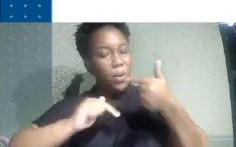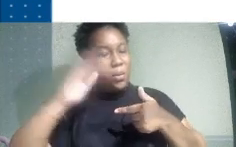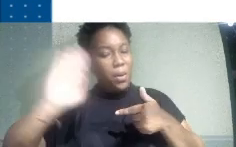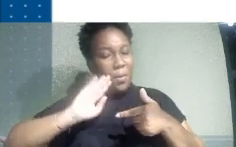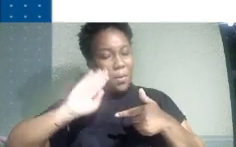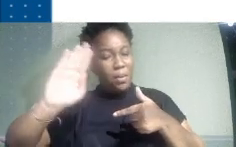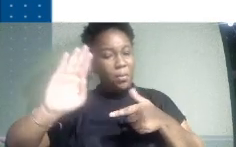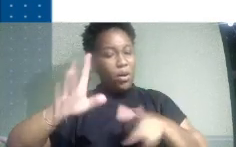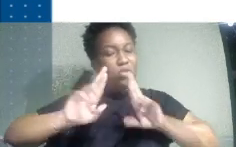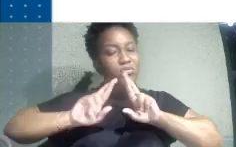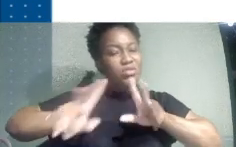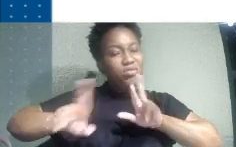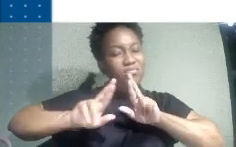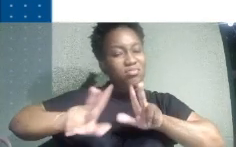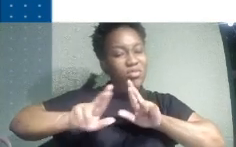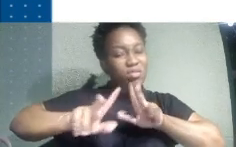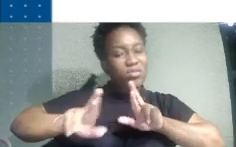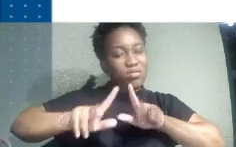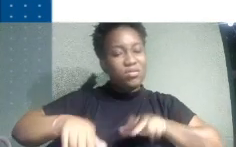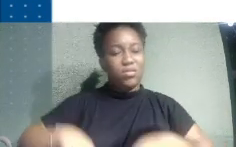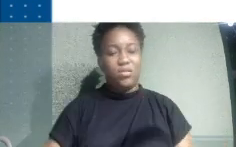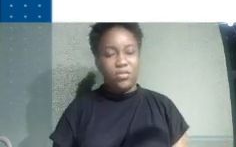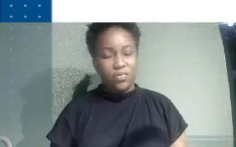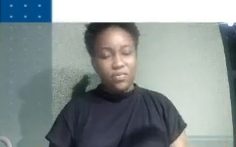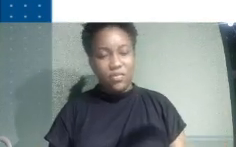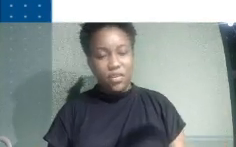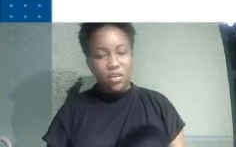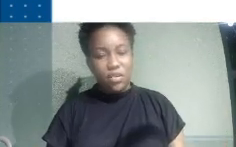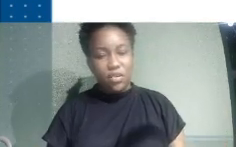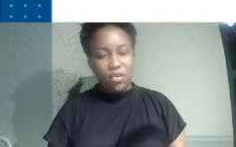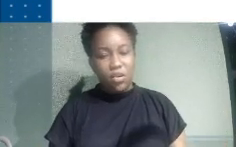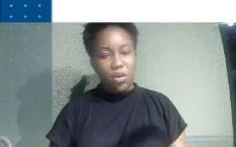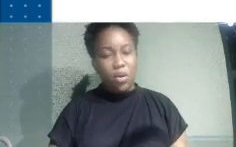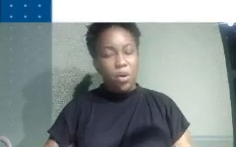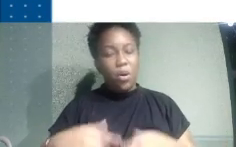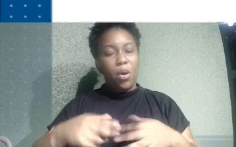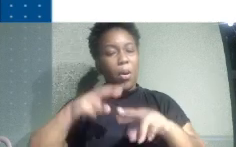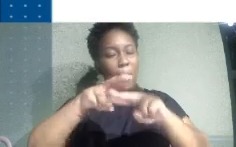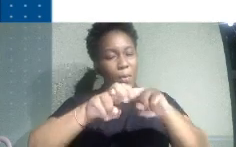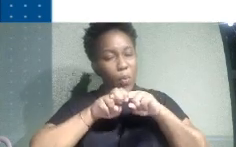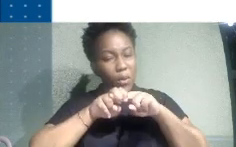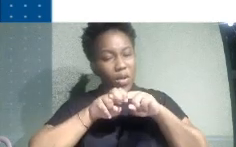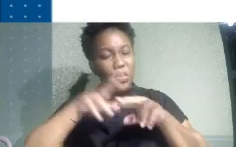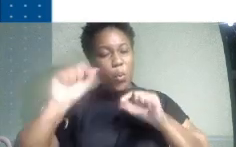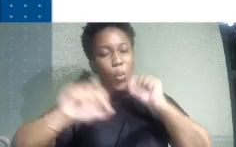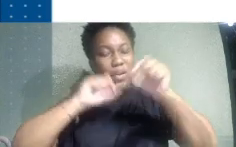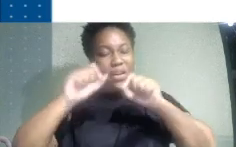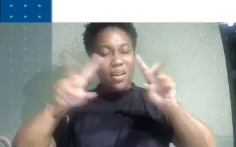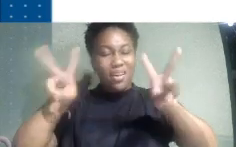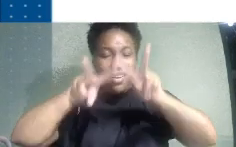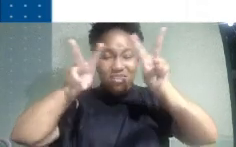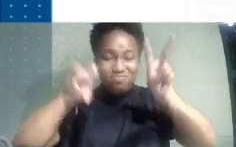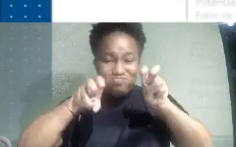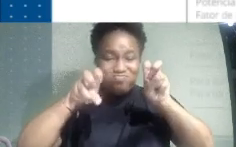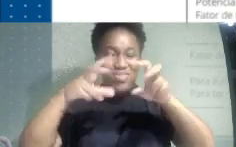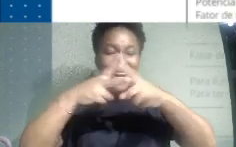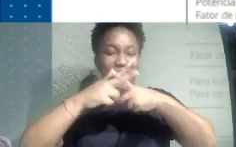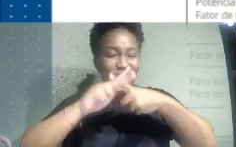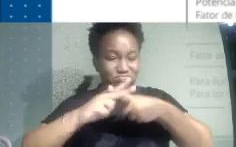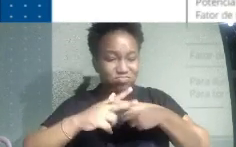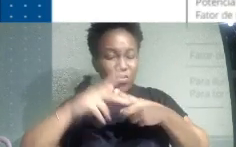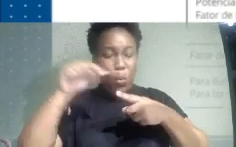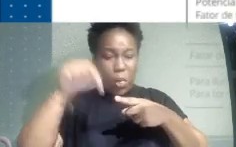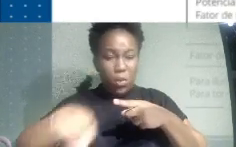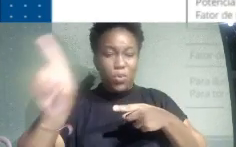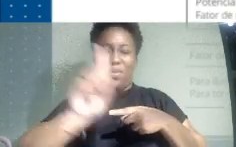as potências ela é chamada de fator de potência. Por isso que eu disse correção entre aspas, não é bem isso.